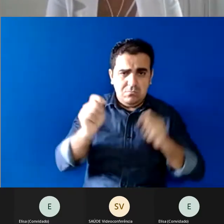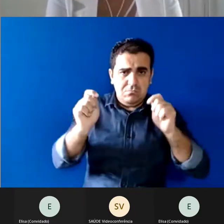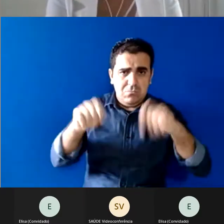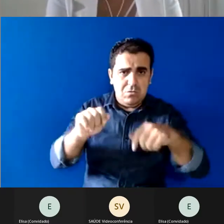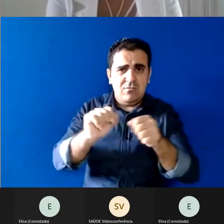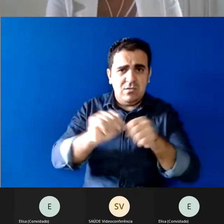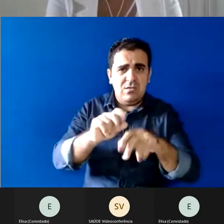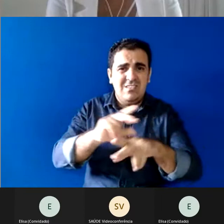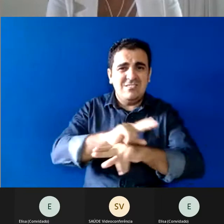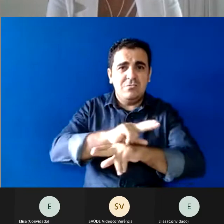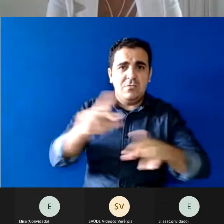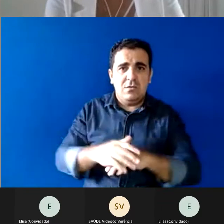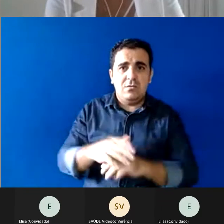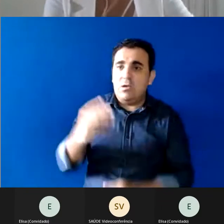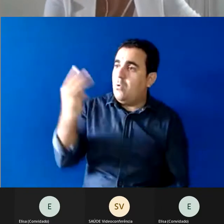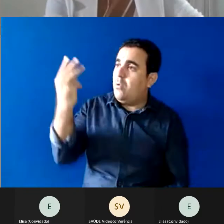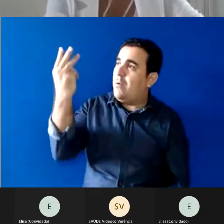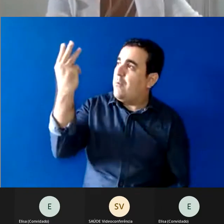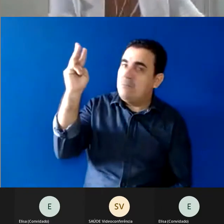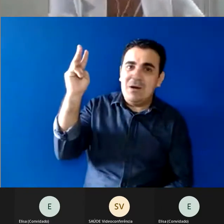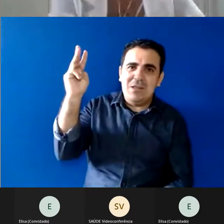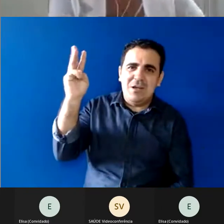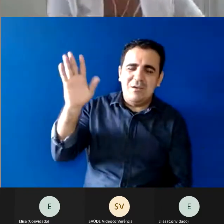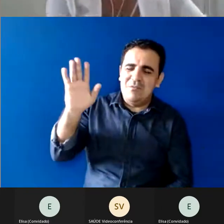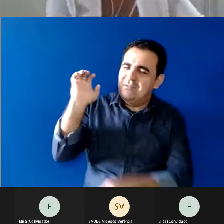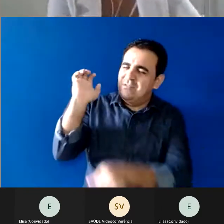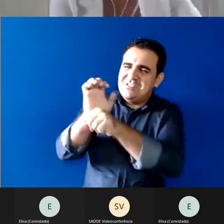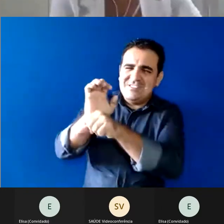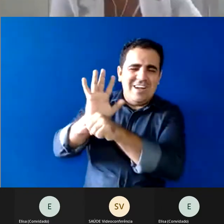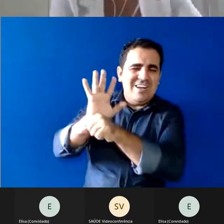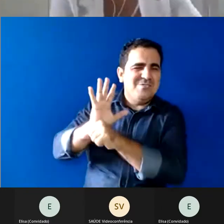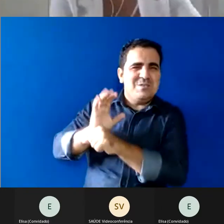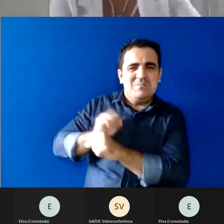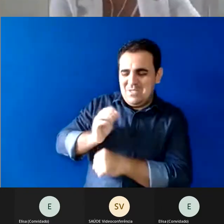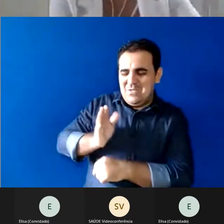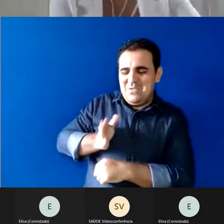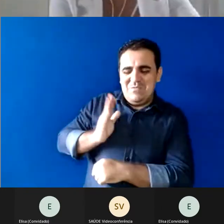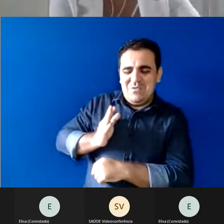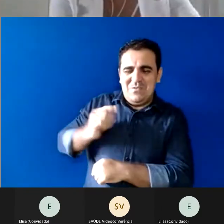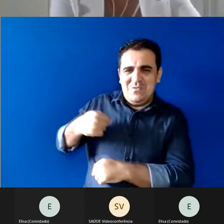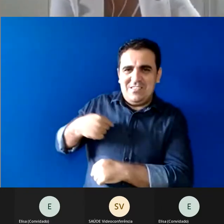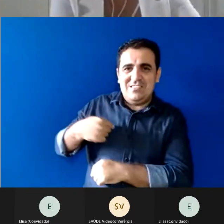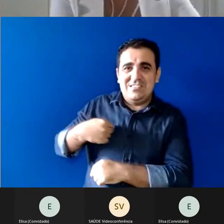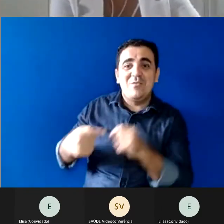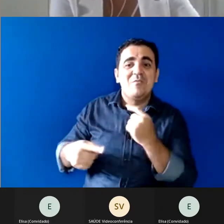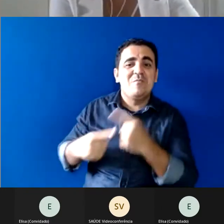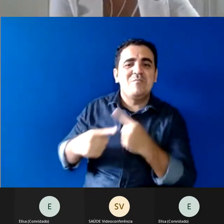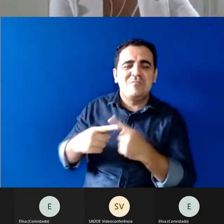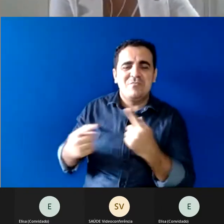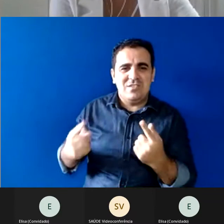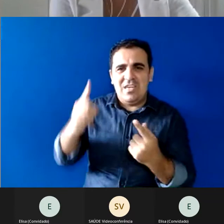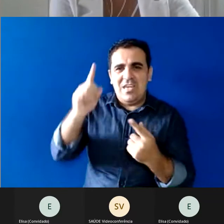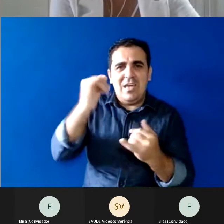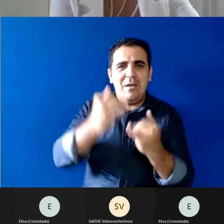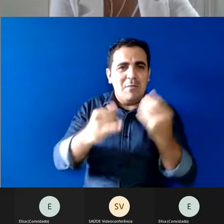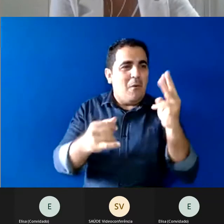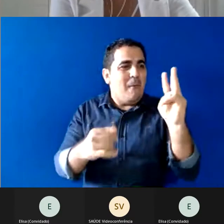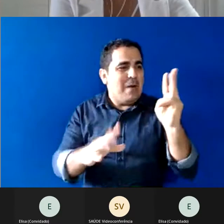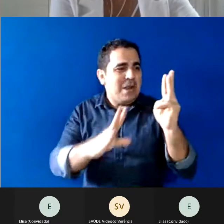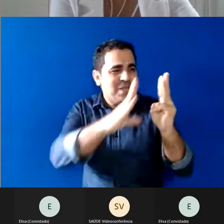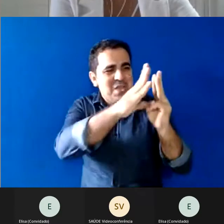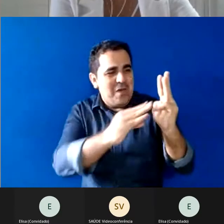diferença. Então, Maranhão, meu estado querido do coração, né, porque é um exemplo de como